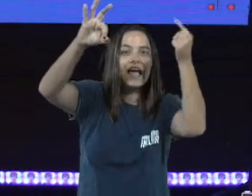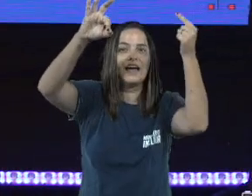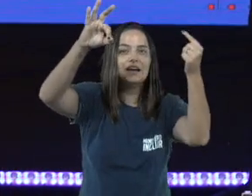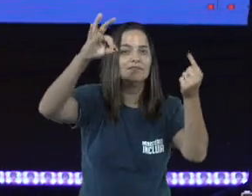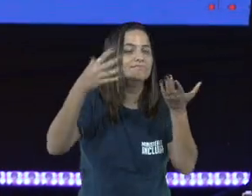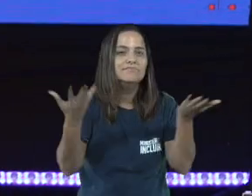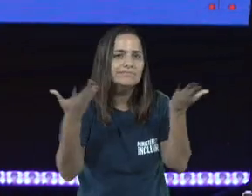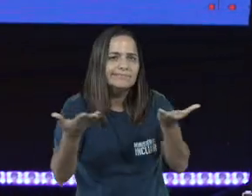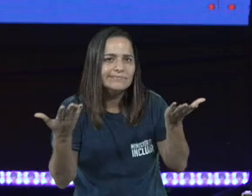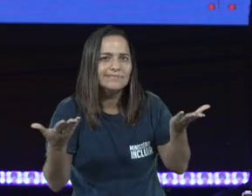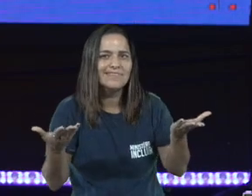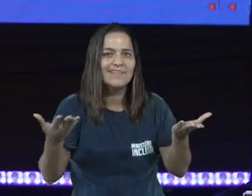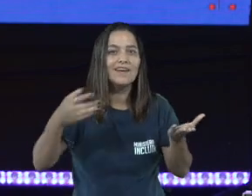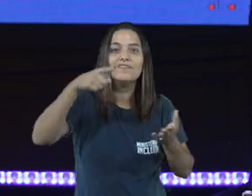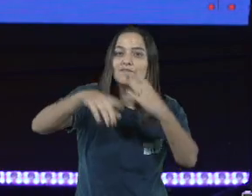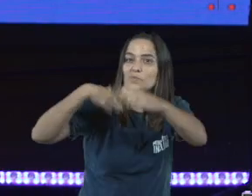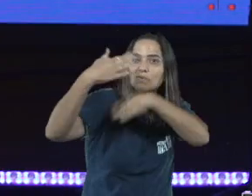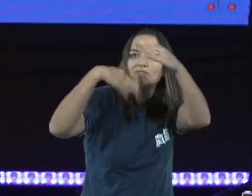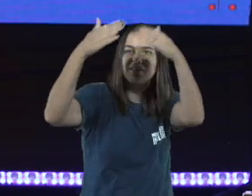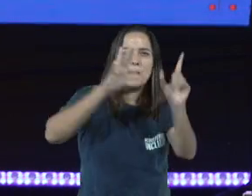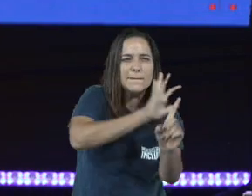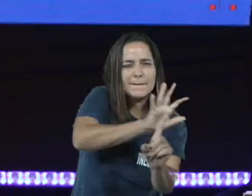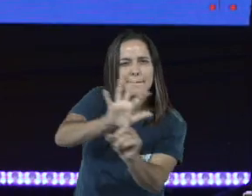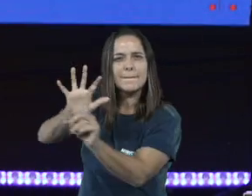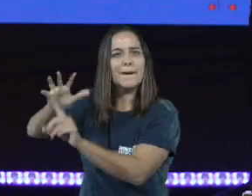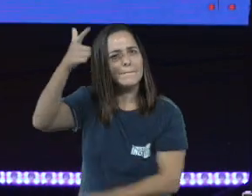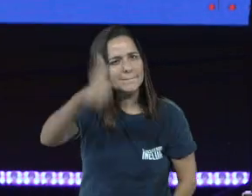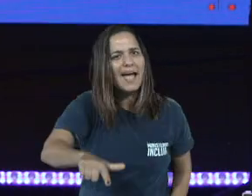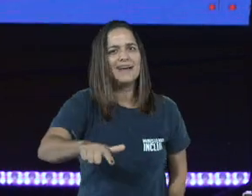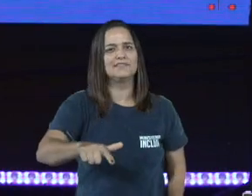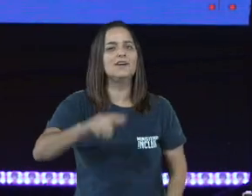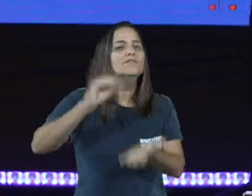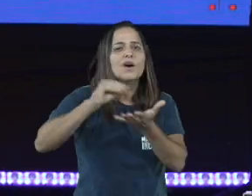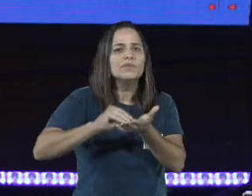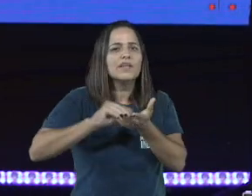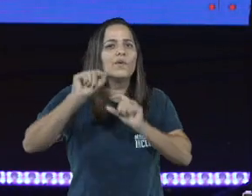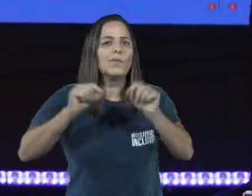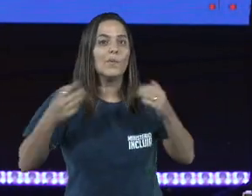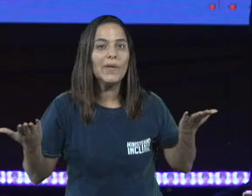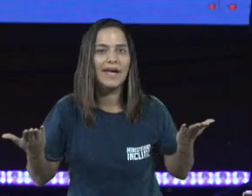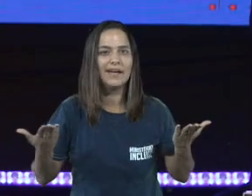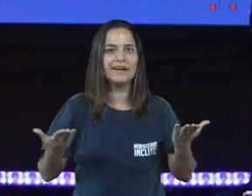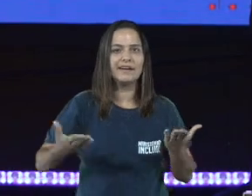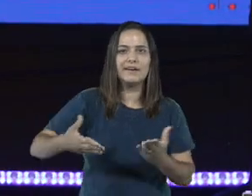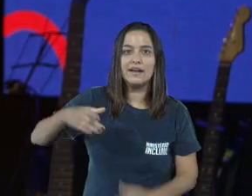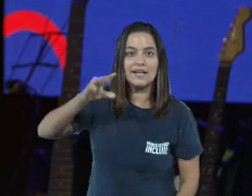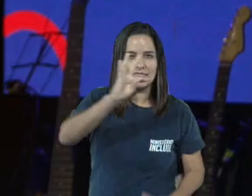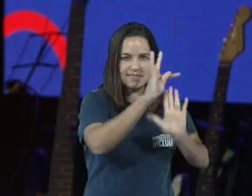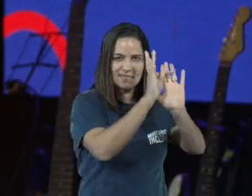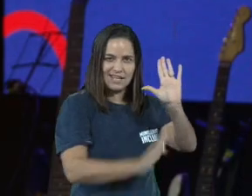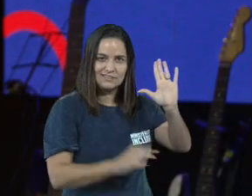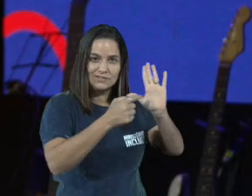queridos é uma história de primeira Samuel 17 nós temos uma